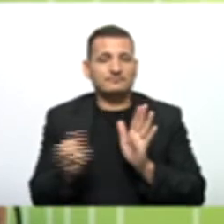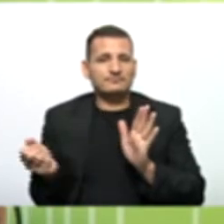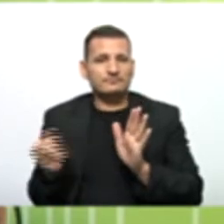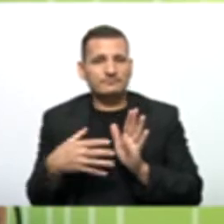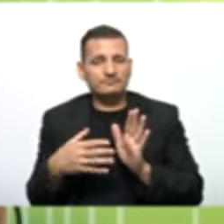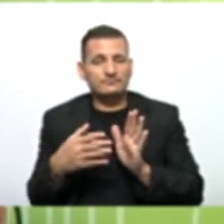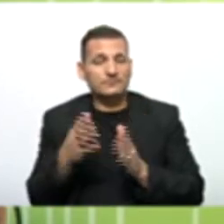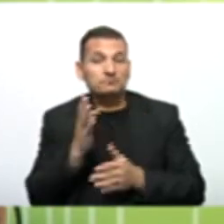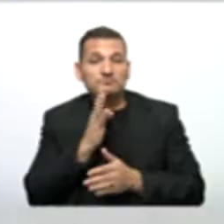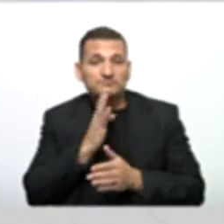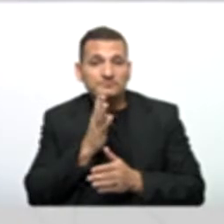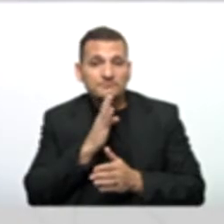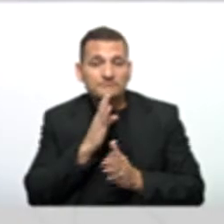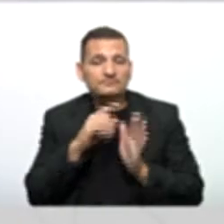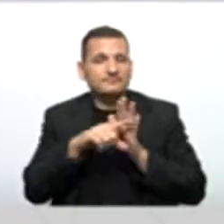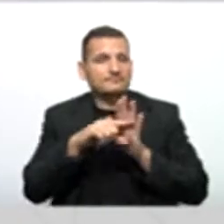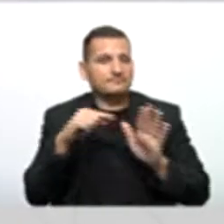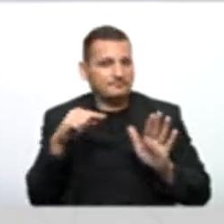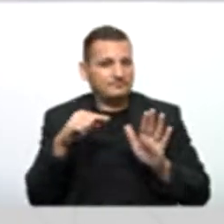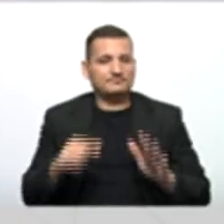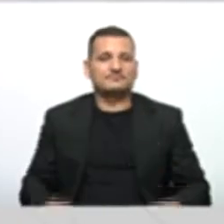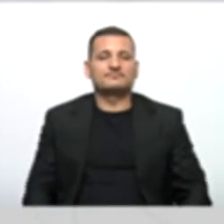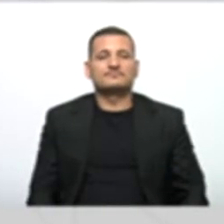conhecer o que a gente tem na ementa da nossa disciplina?